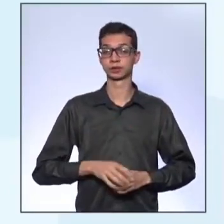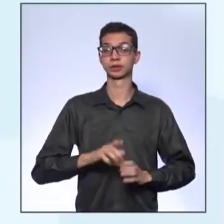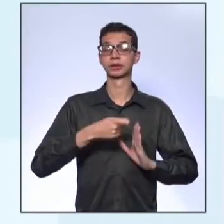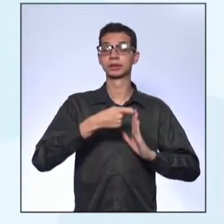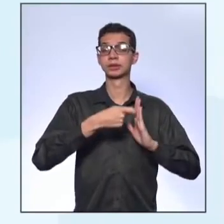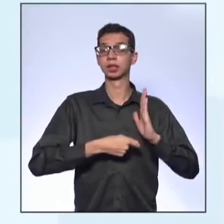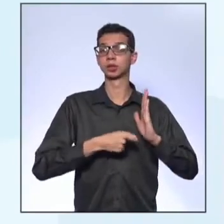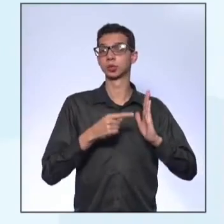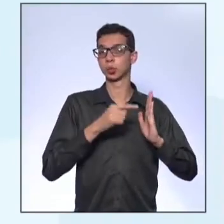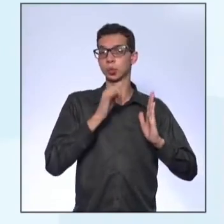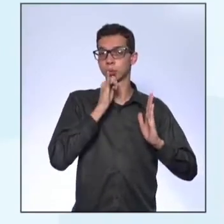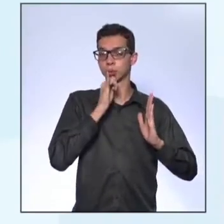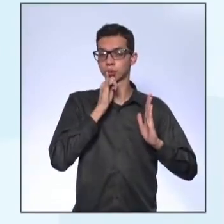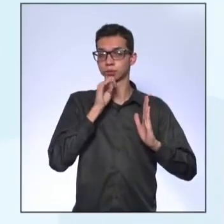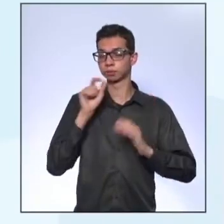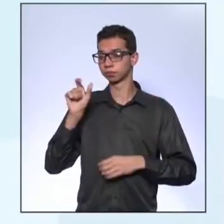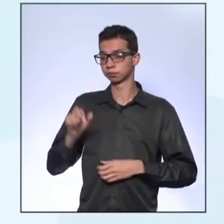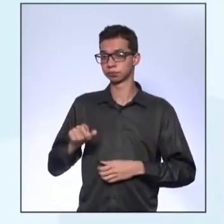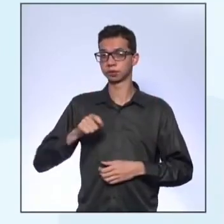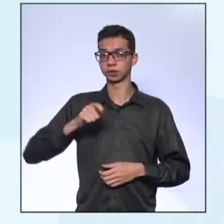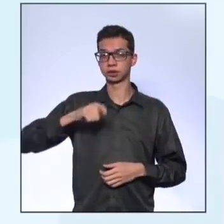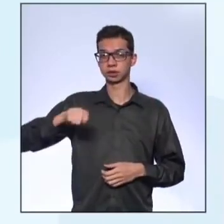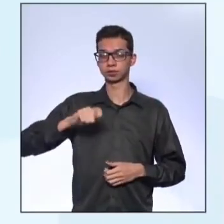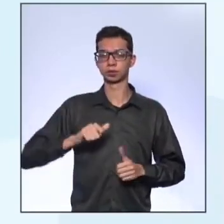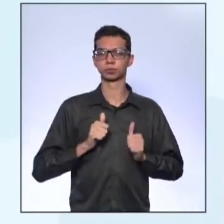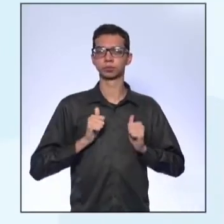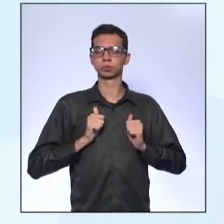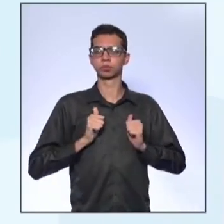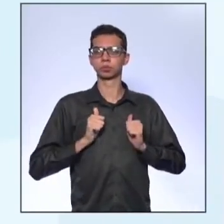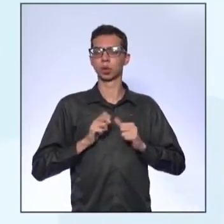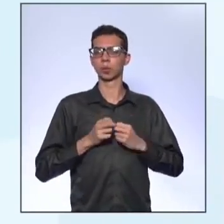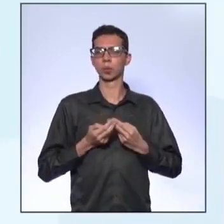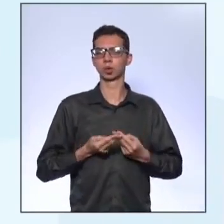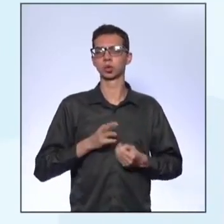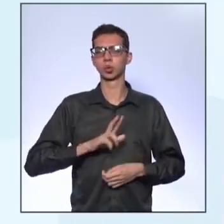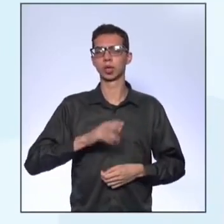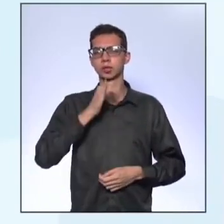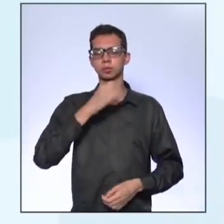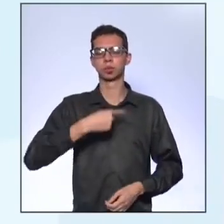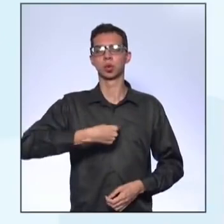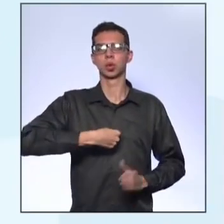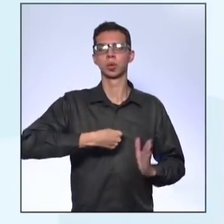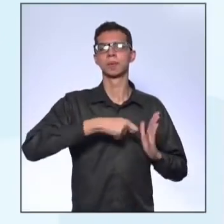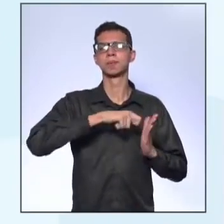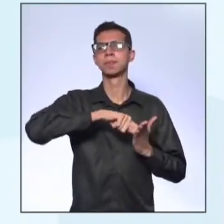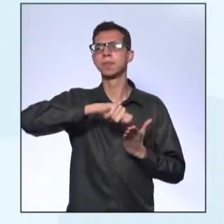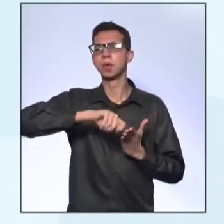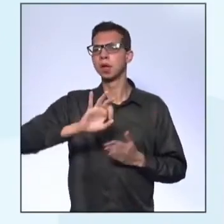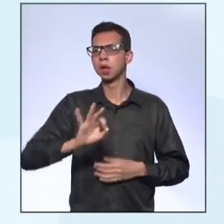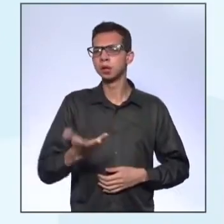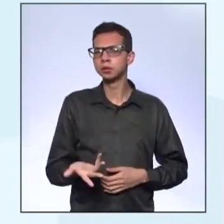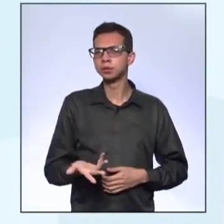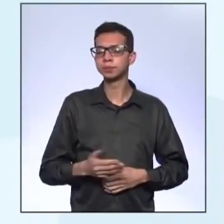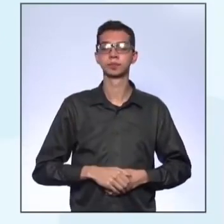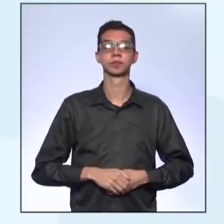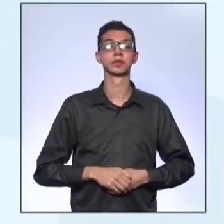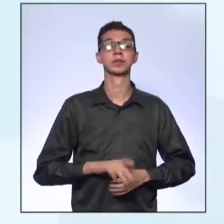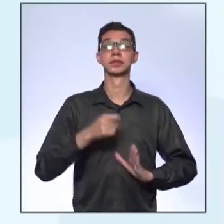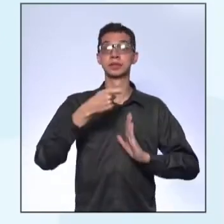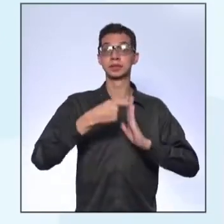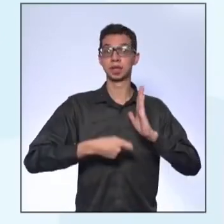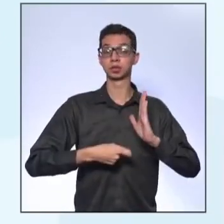mantém neutro e por essa razão não é escrito em primeira pessoa, é um texto argumentativo que traz em seu